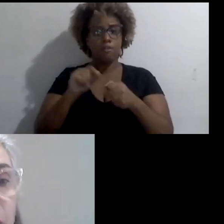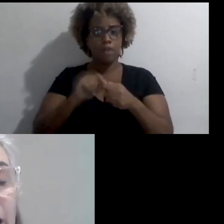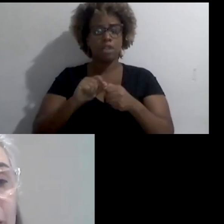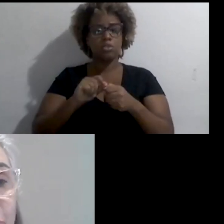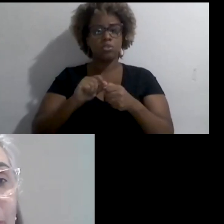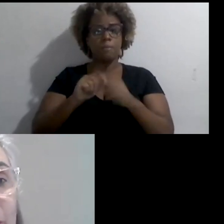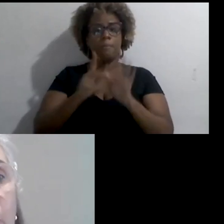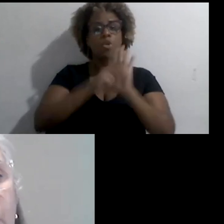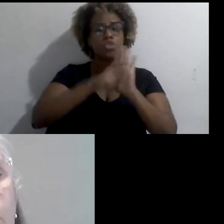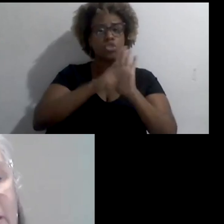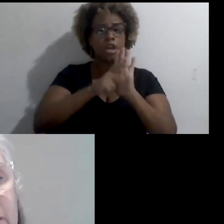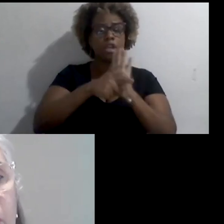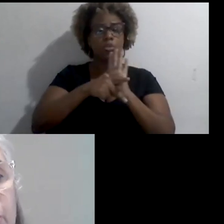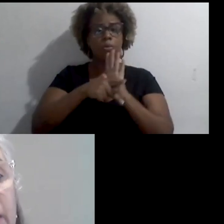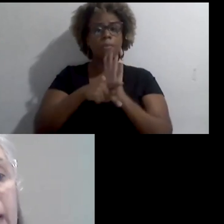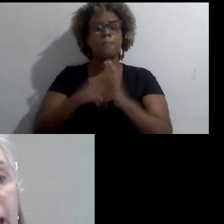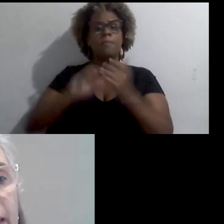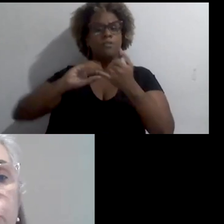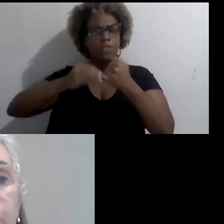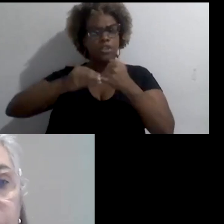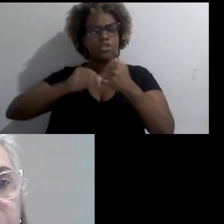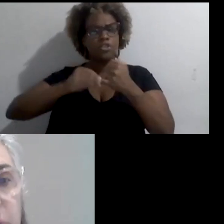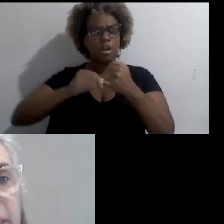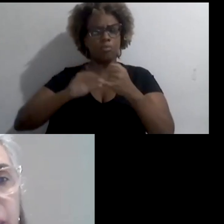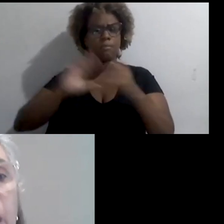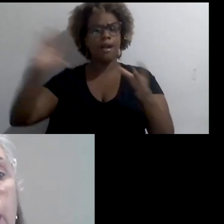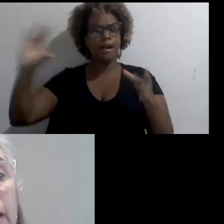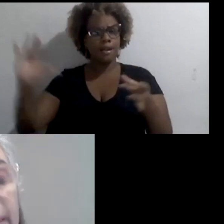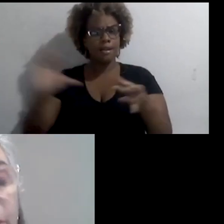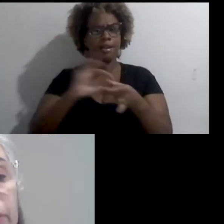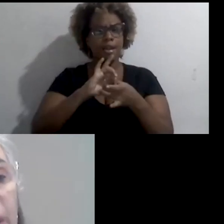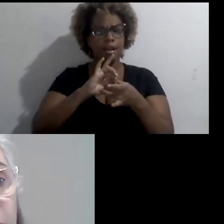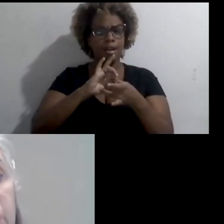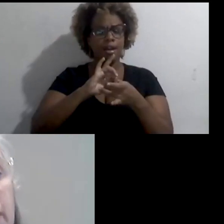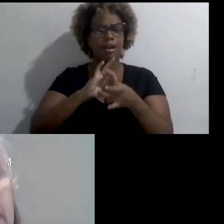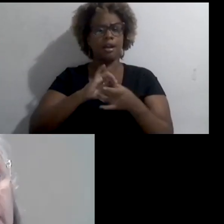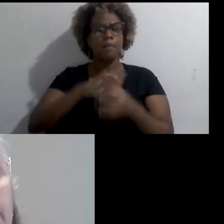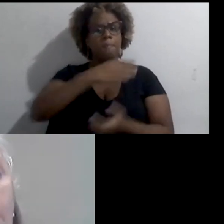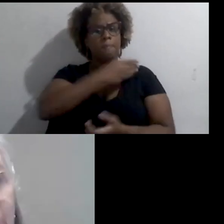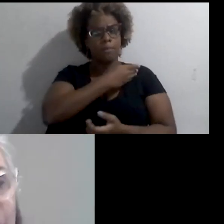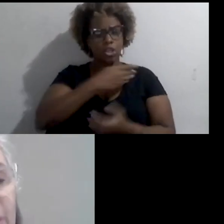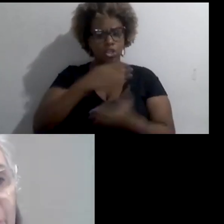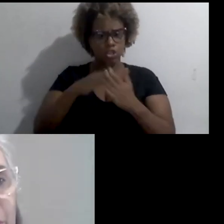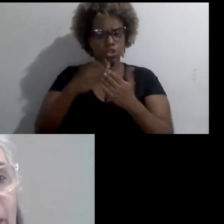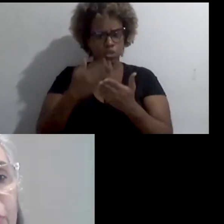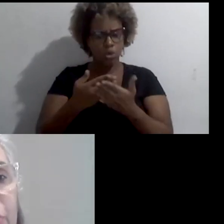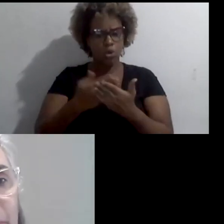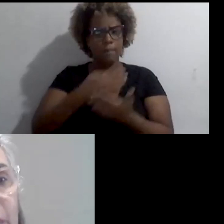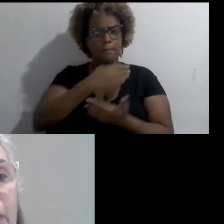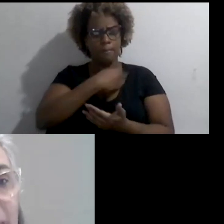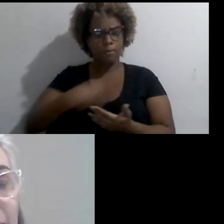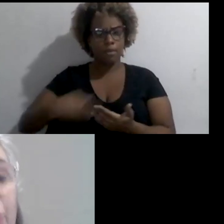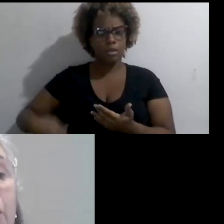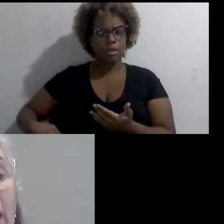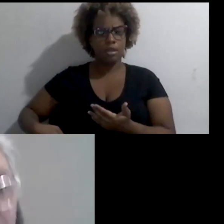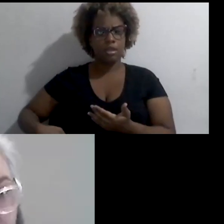Educação, que é justamente com a preocupação de linkar redes públicas de ensino e conteúdos e oportunidades de trabalho justamente